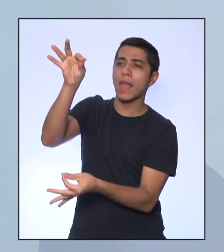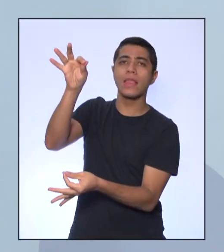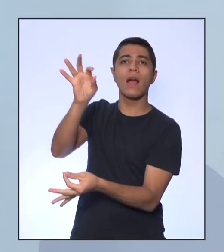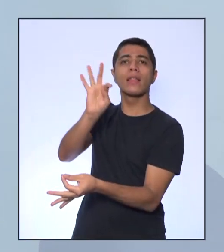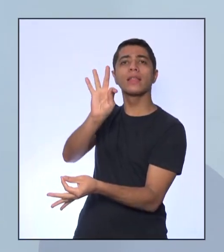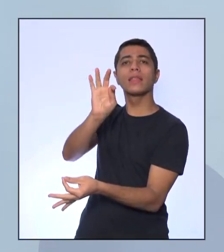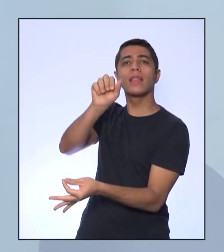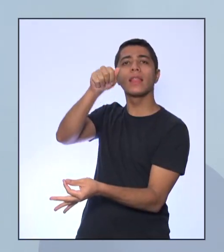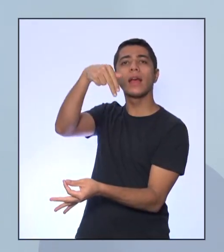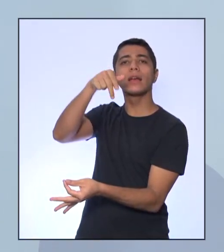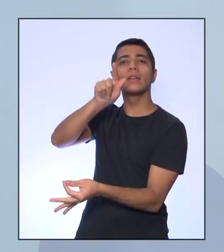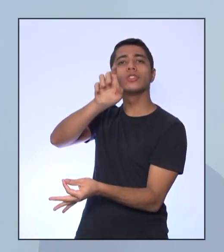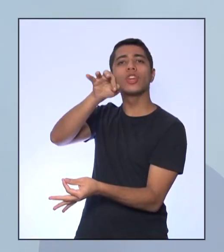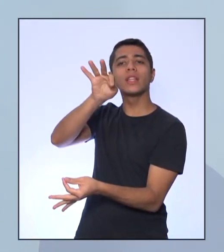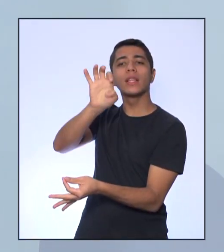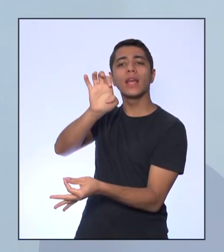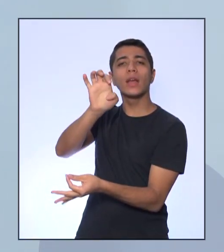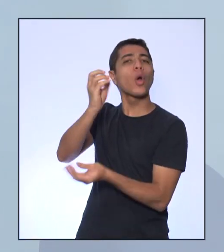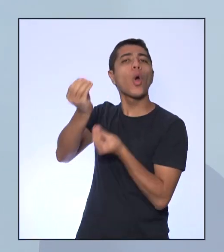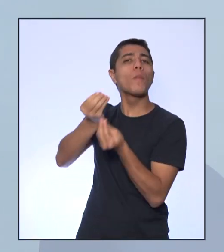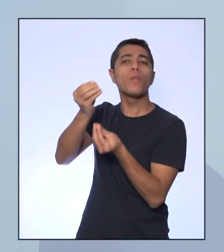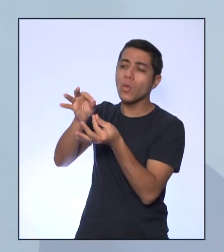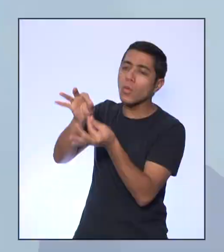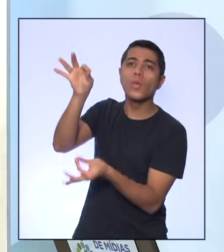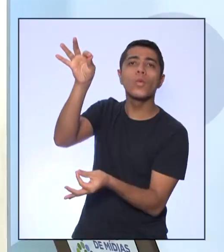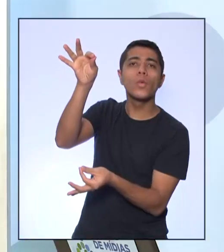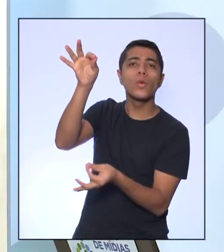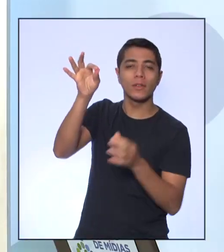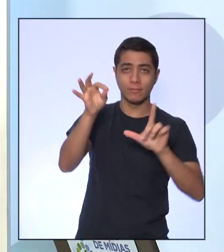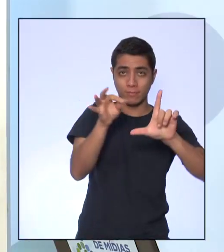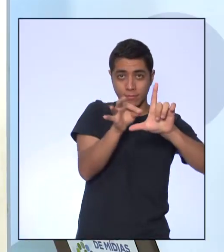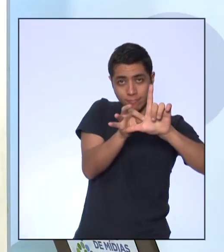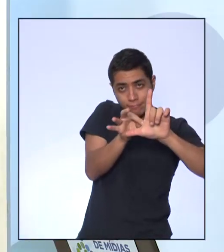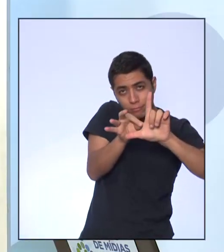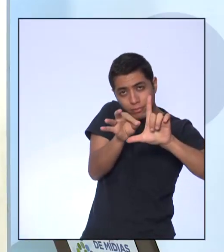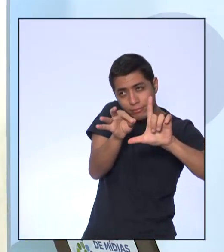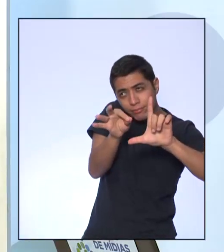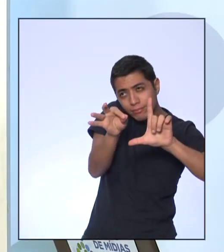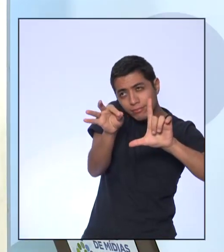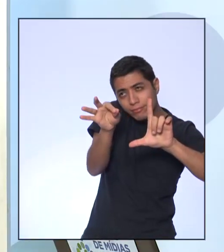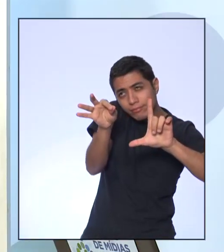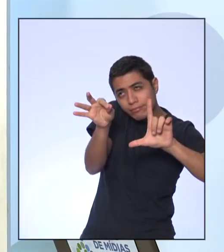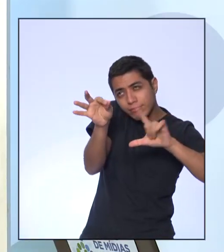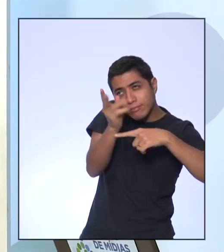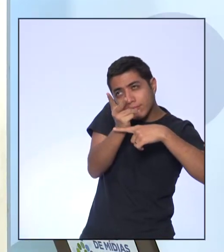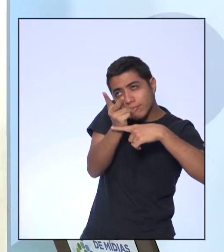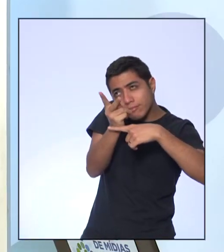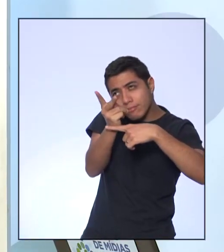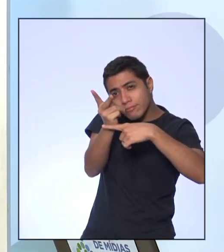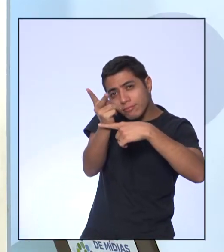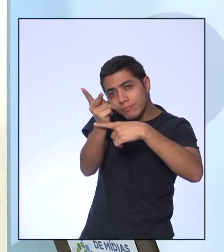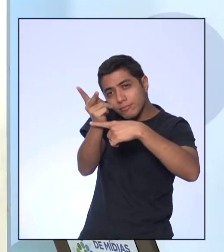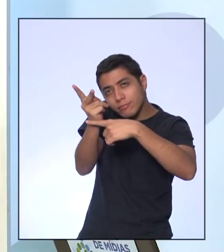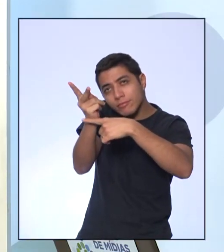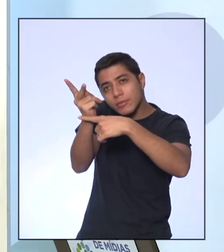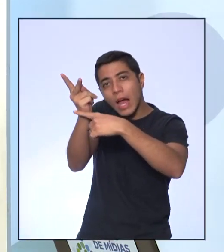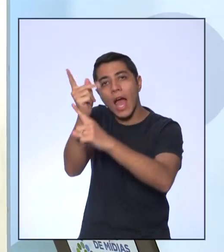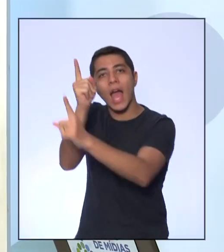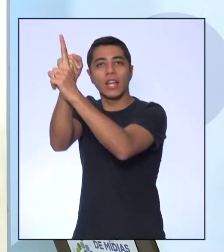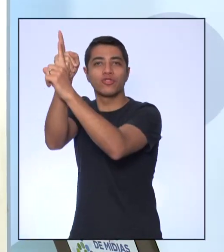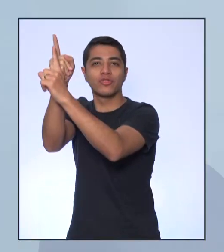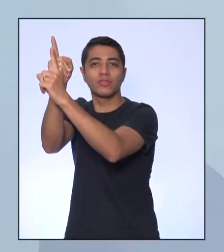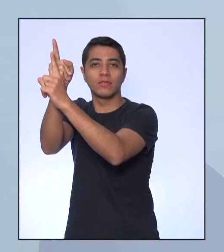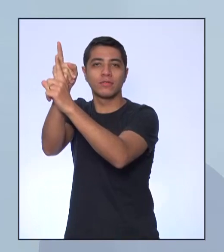ela vai ser um aqui né esse é o valor da reta tangente então lembrando primeiro quadrante né ela